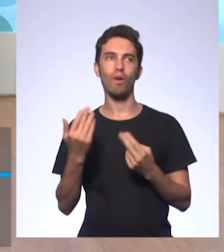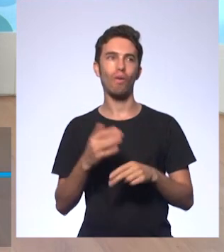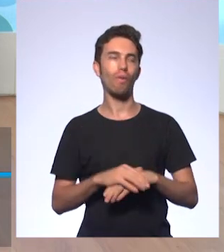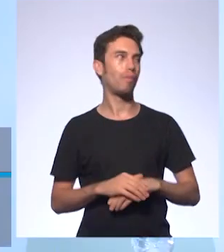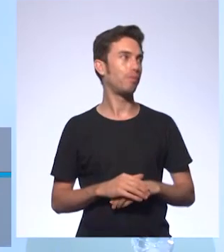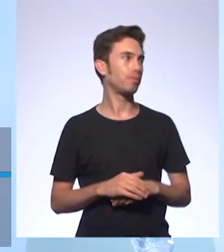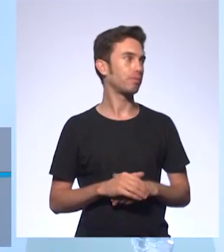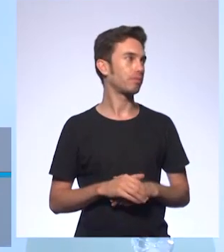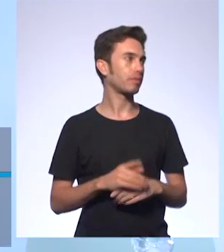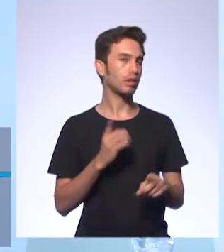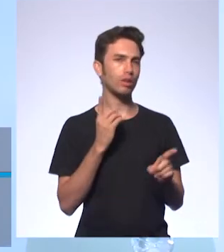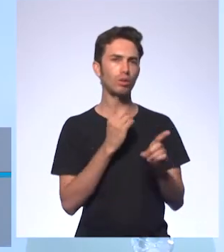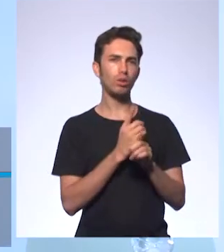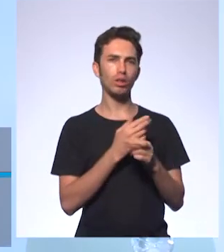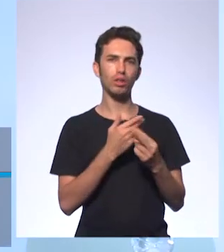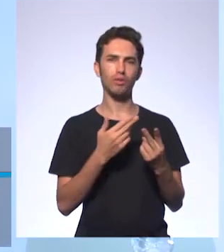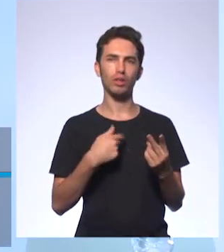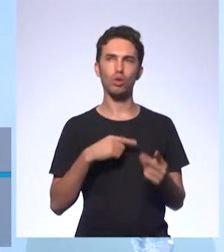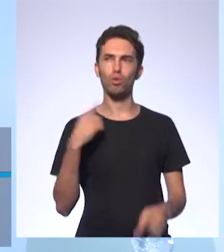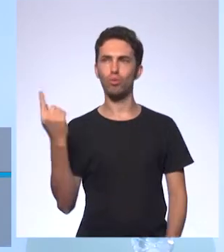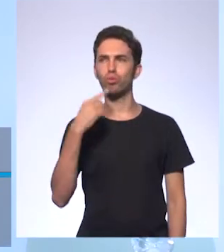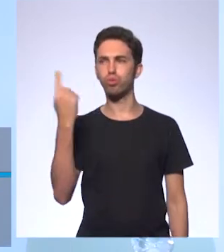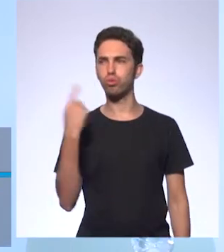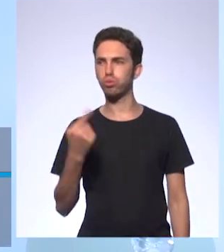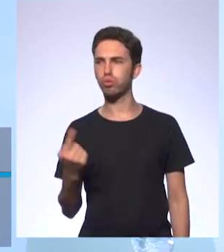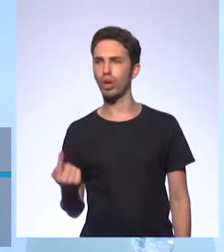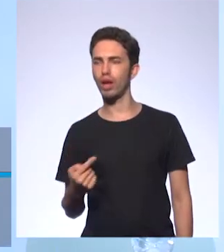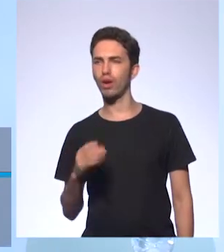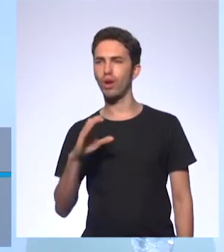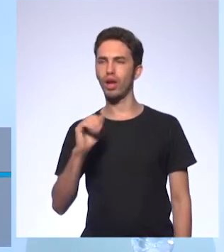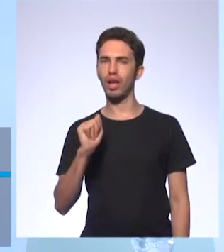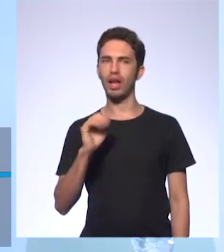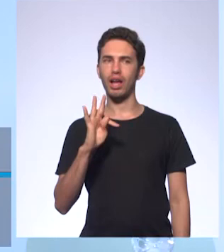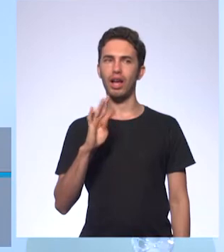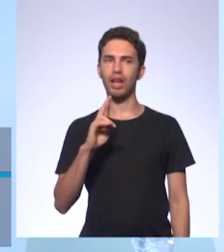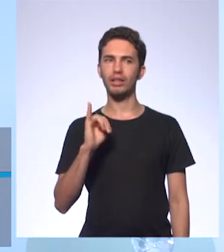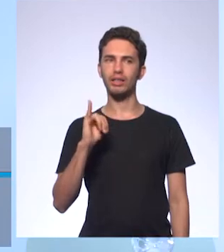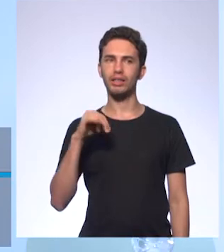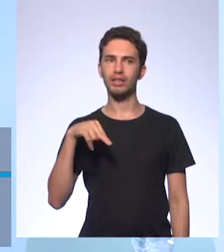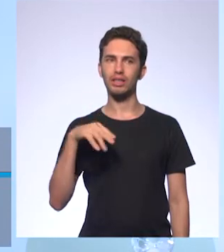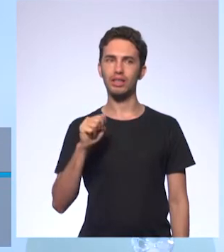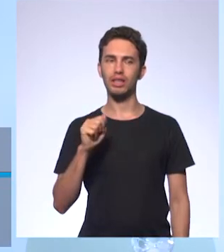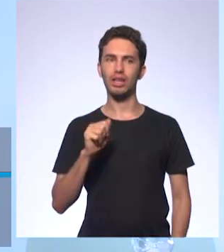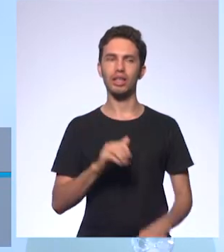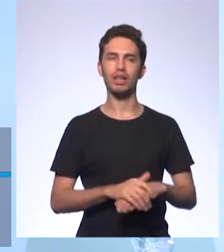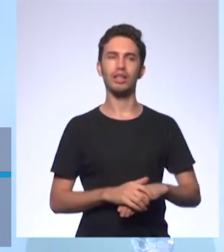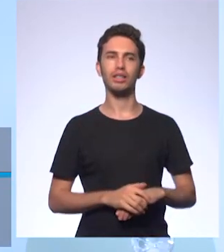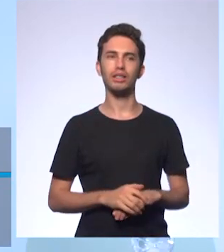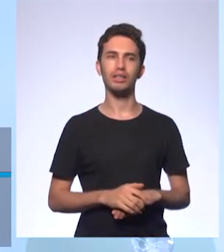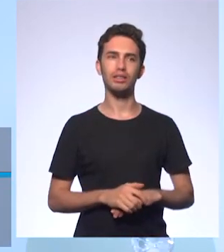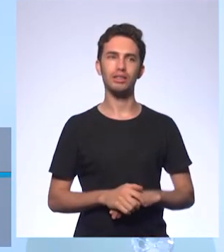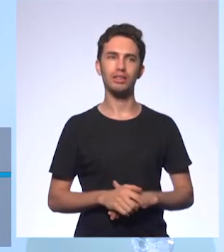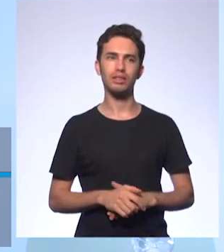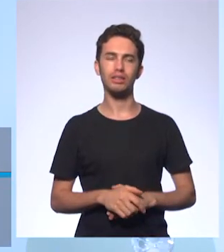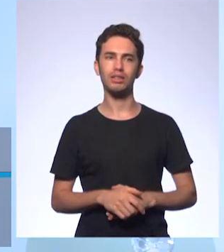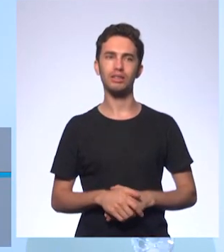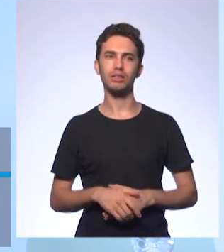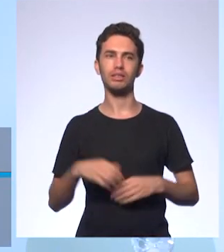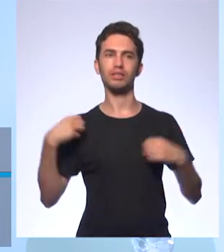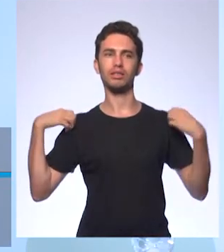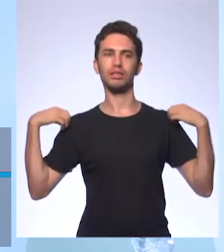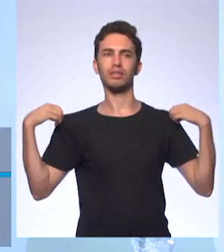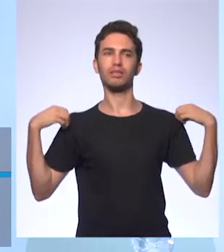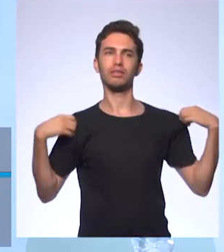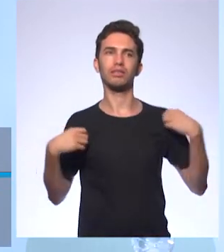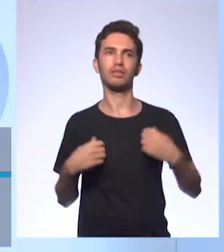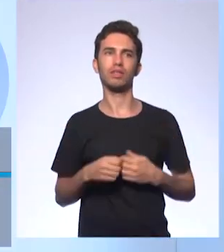eles acharam tanta coisa aqui, o furacão Katrina, né? Que a gente fala, a Carla colocou. Furacão Katrina,